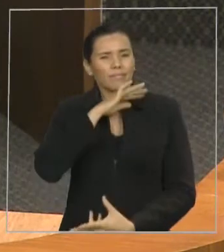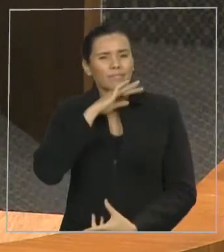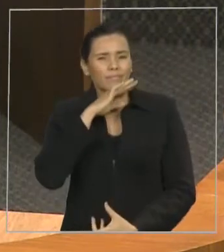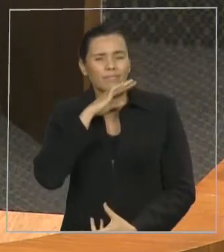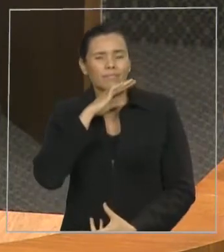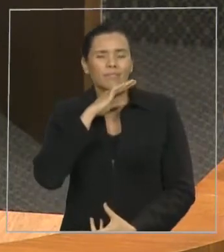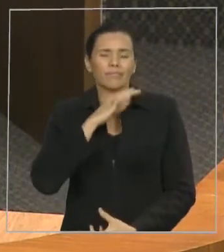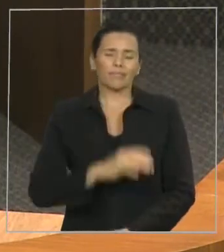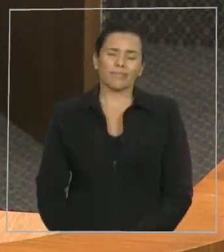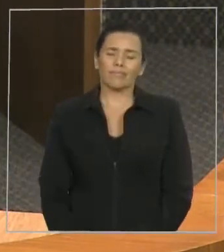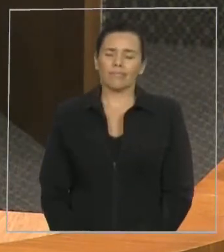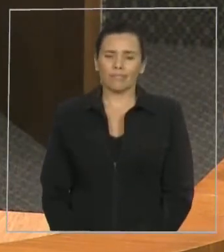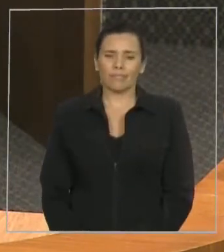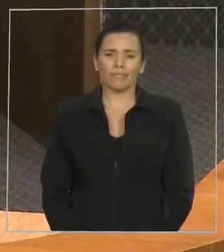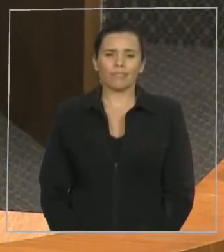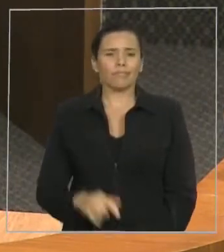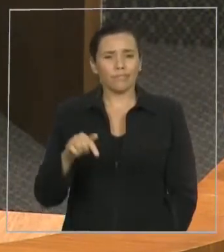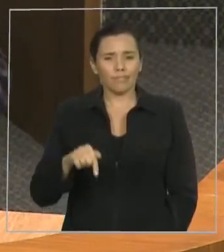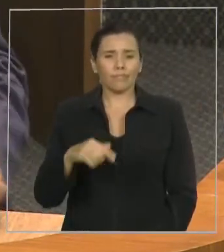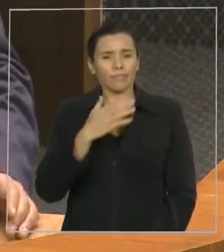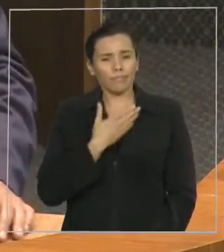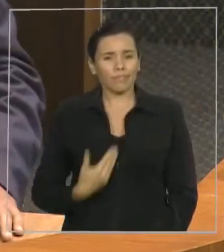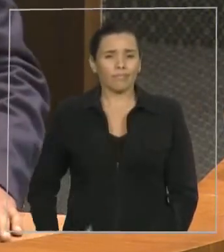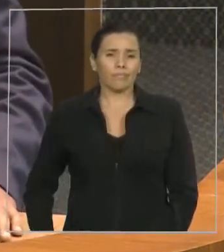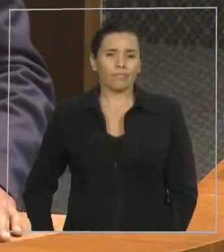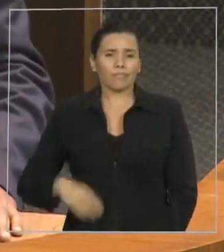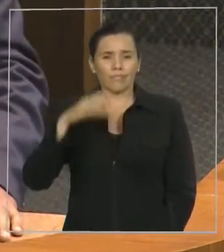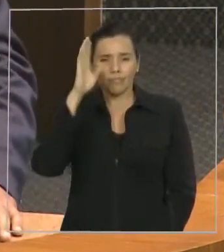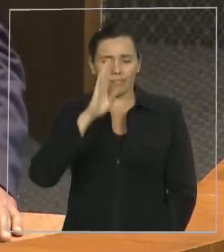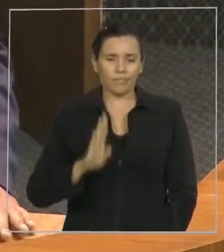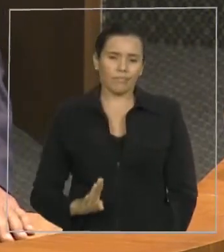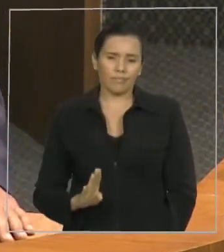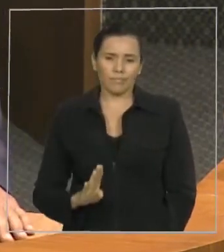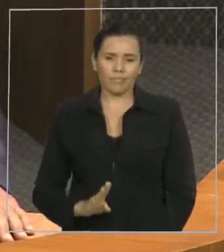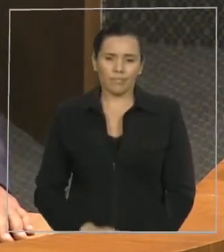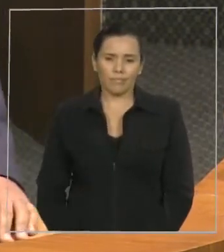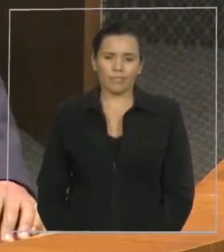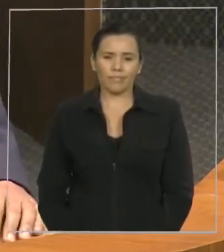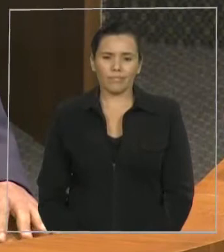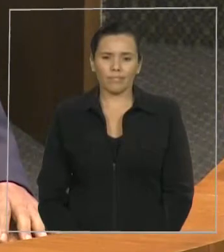governo brasileiro, em sintonia com as forças da direita